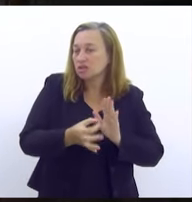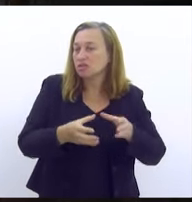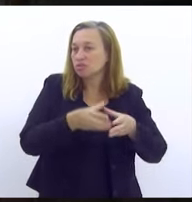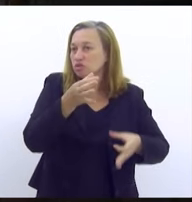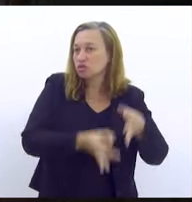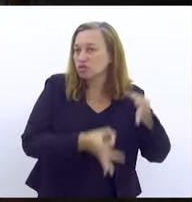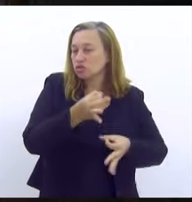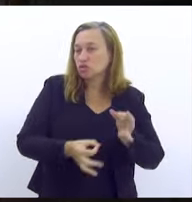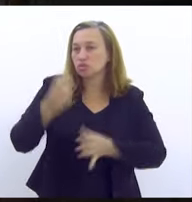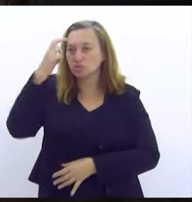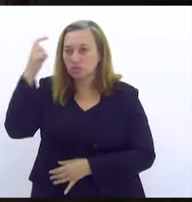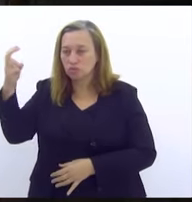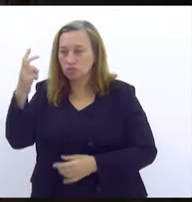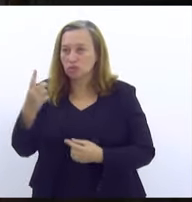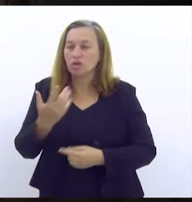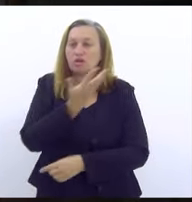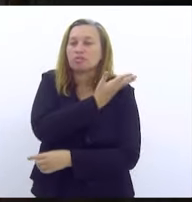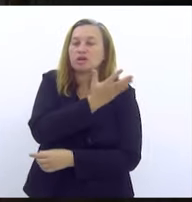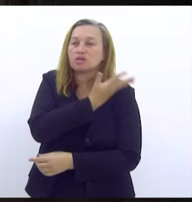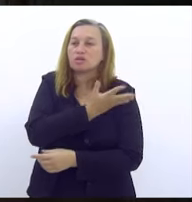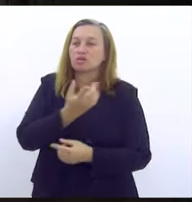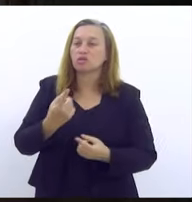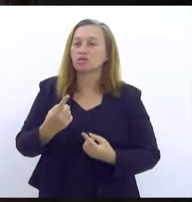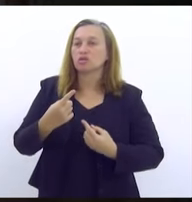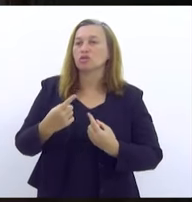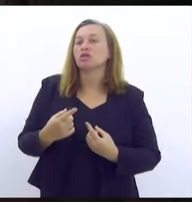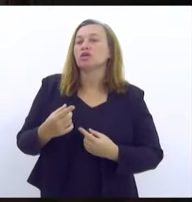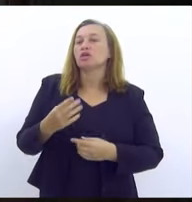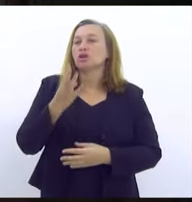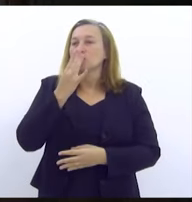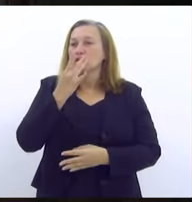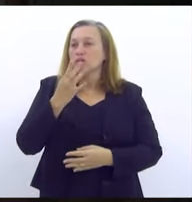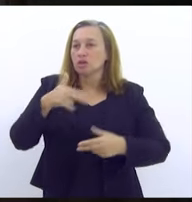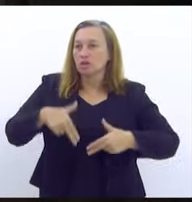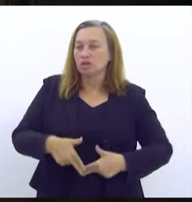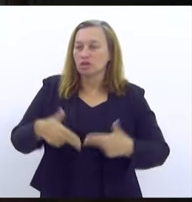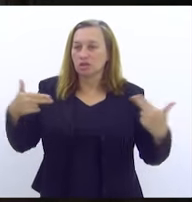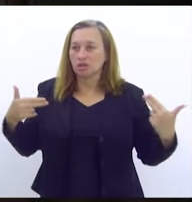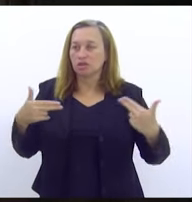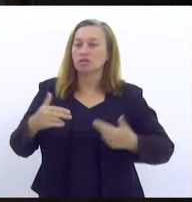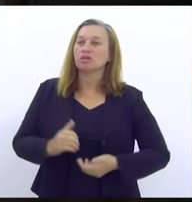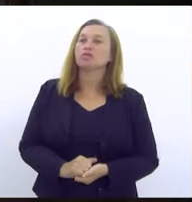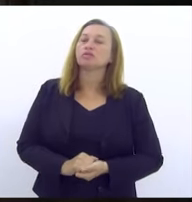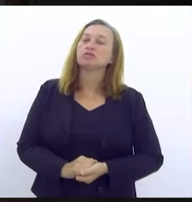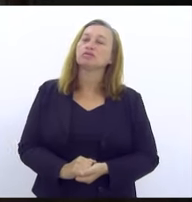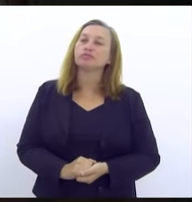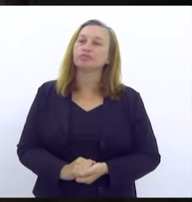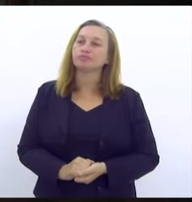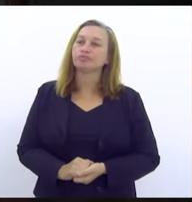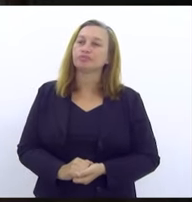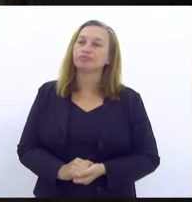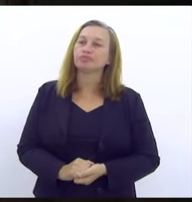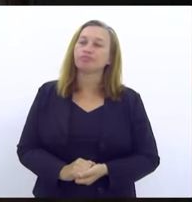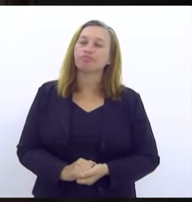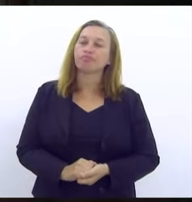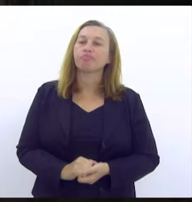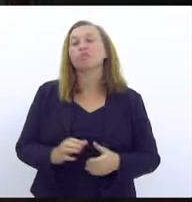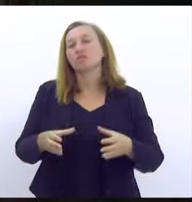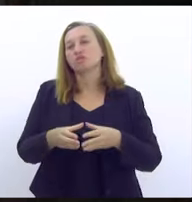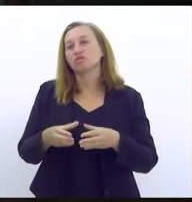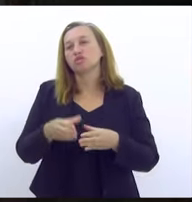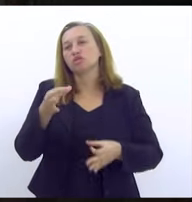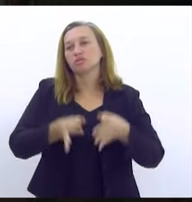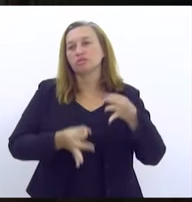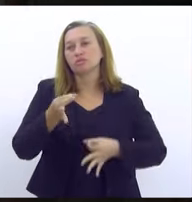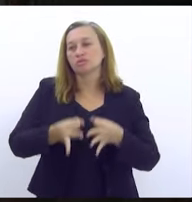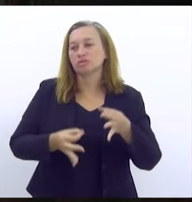Cultura, Combate à Discriminação e Preconceito de Raça, Cor, Etnia e Religião e Procedência Nacional. Para emitir parecer pela Comissão de Constituição